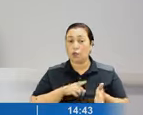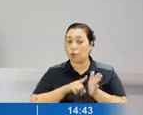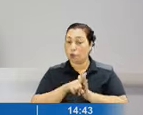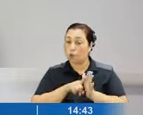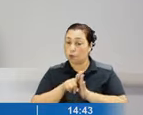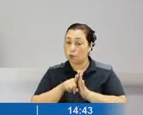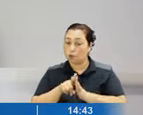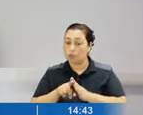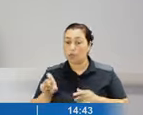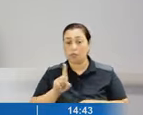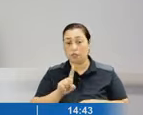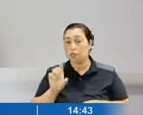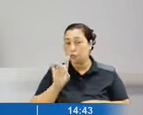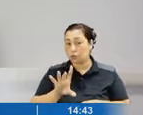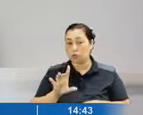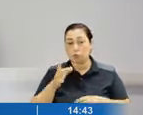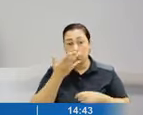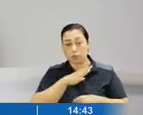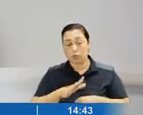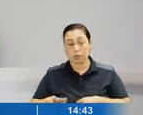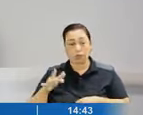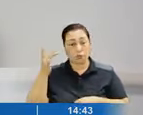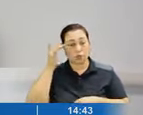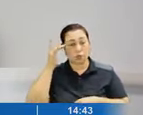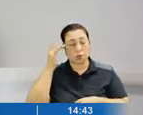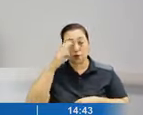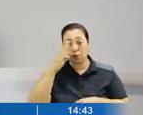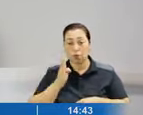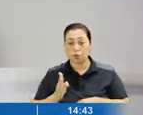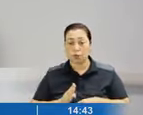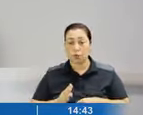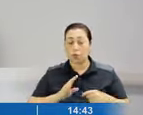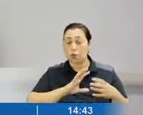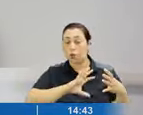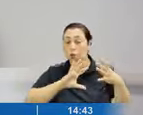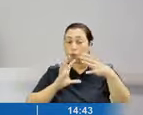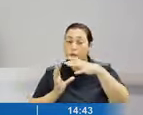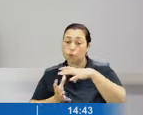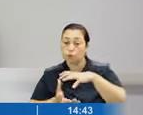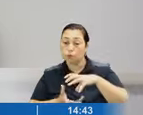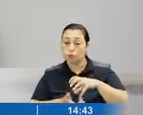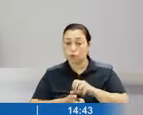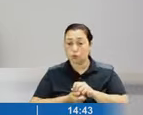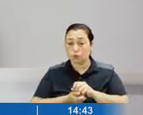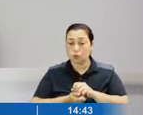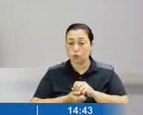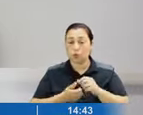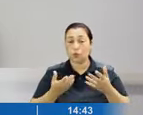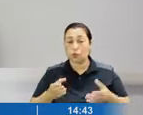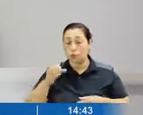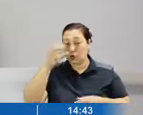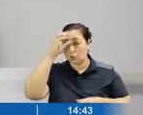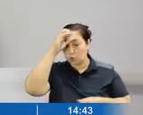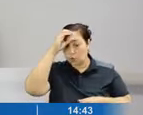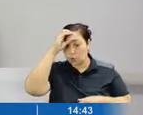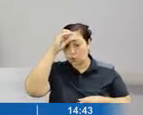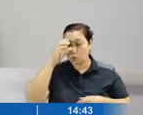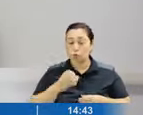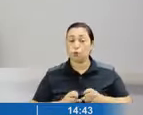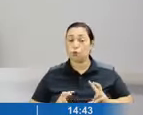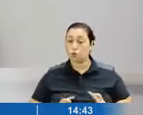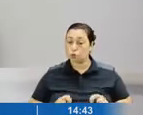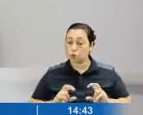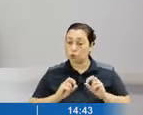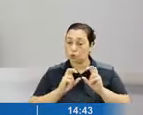só aqui em Santos, em São Paulo, no Brasil, é uma campanha mundial que relaciona a conscientização do